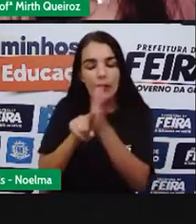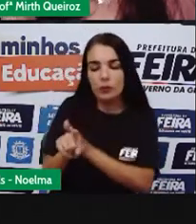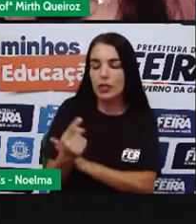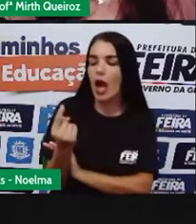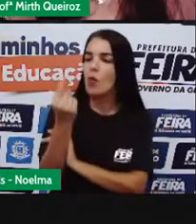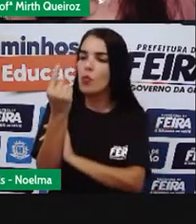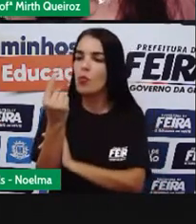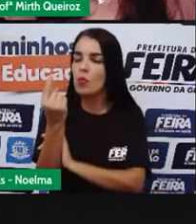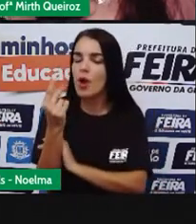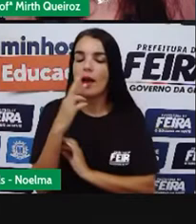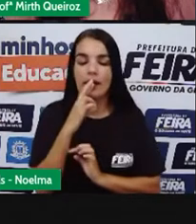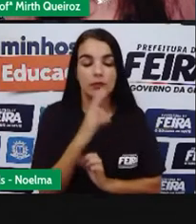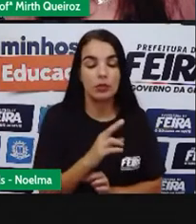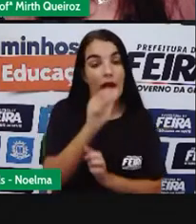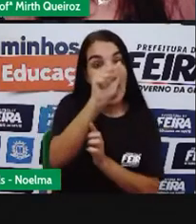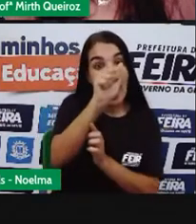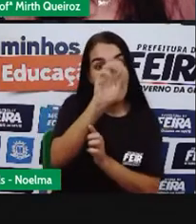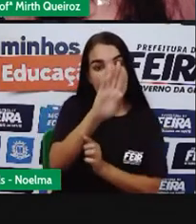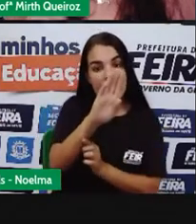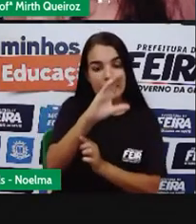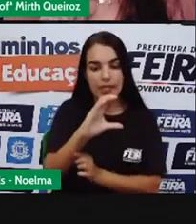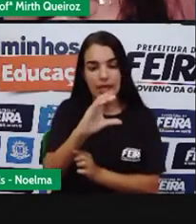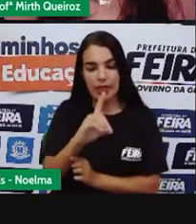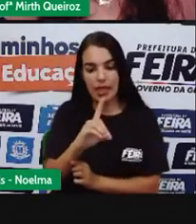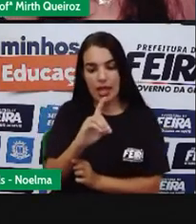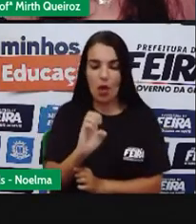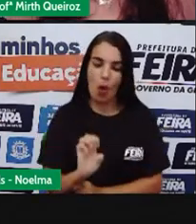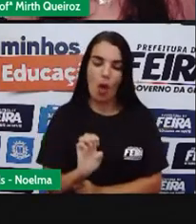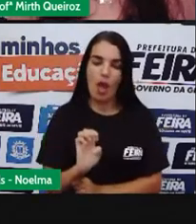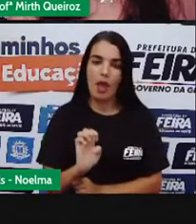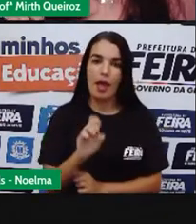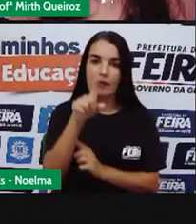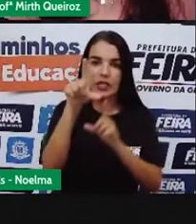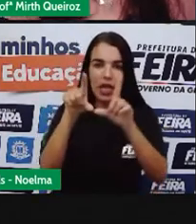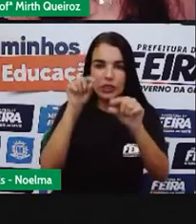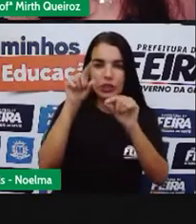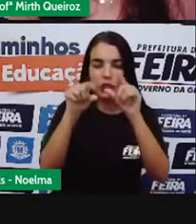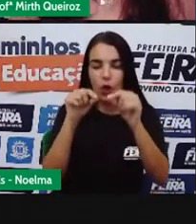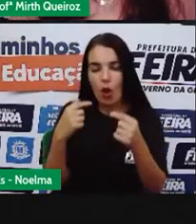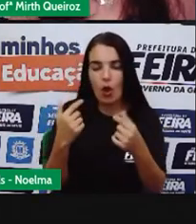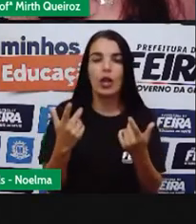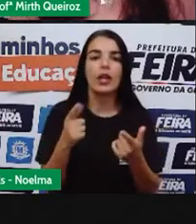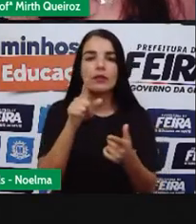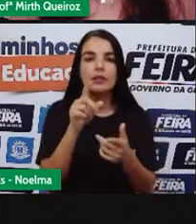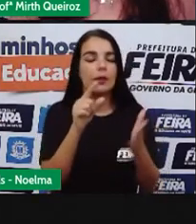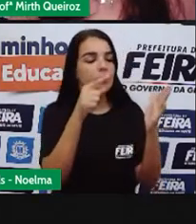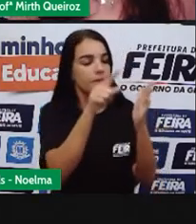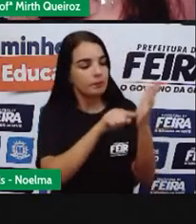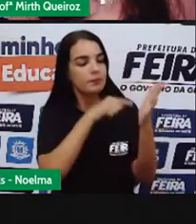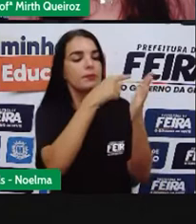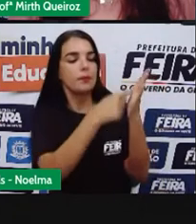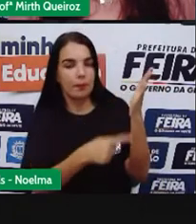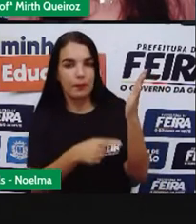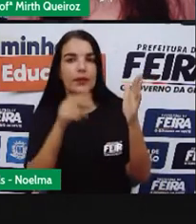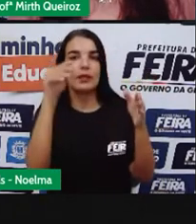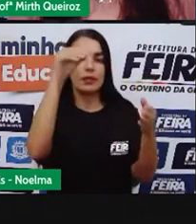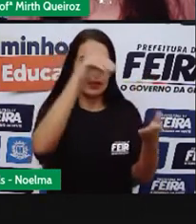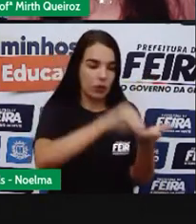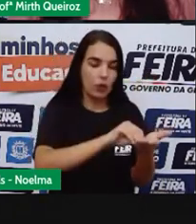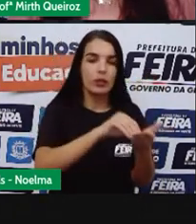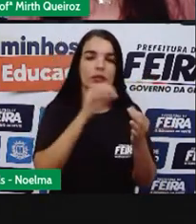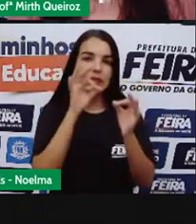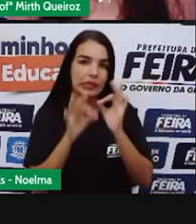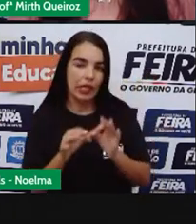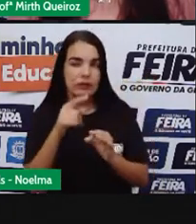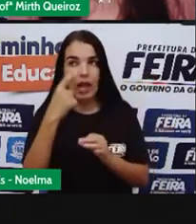A, B, C, D ou E. E vocês vão escolher aí qual das alternativas vocês acreditam que